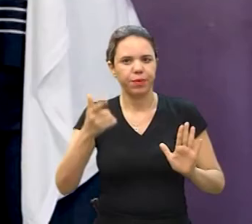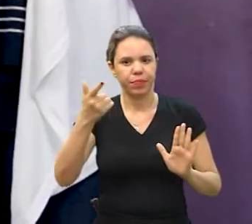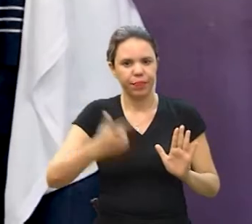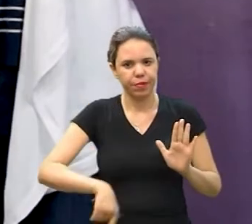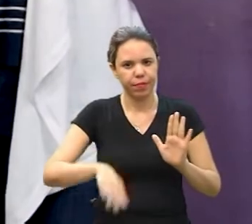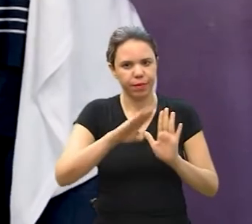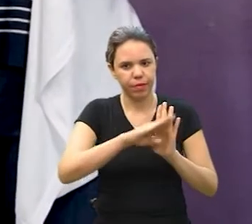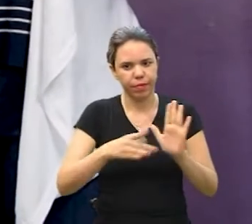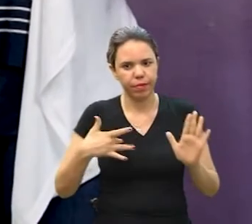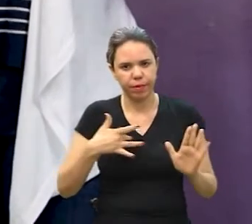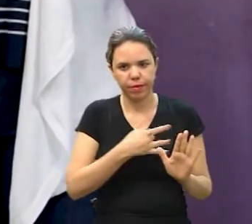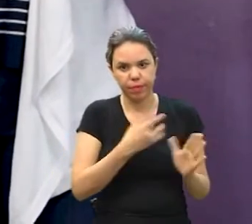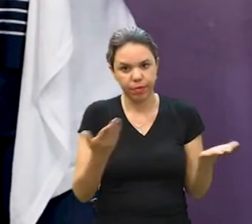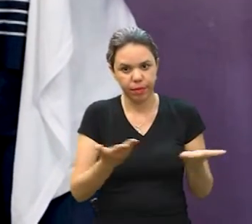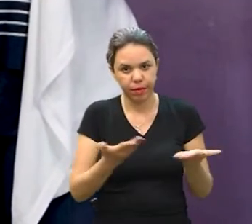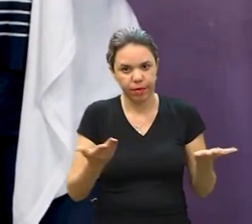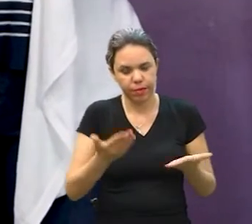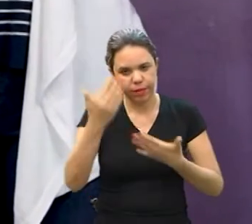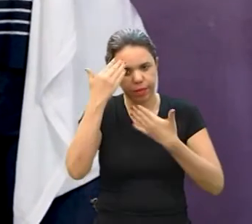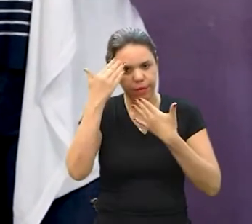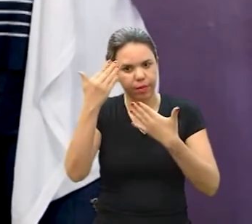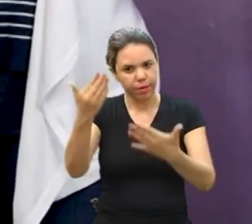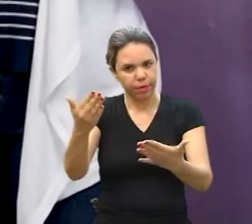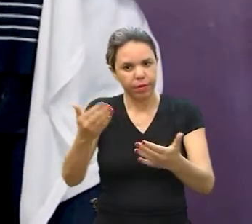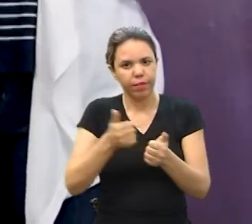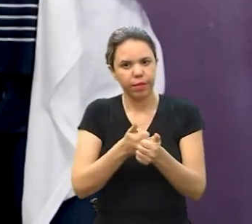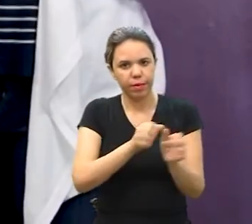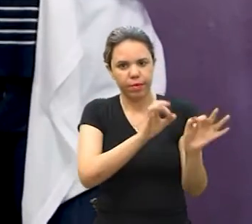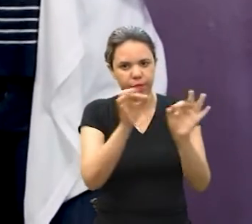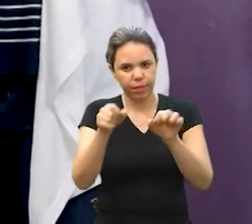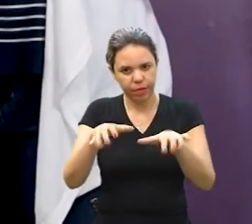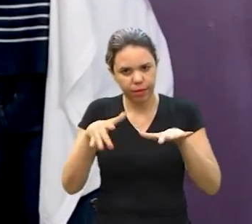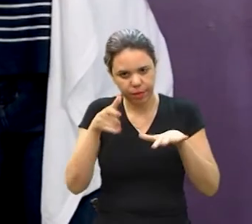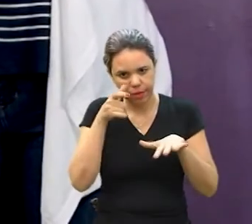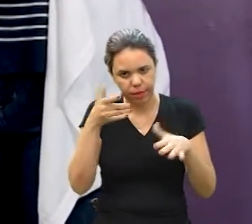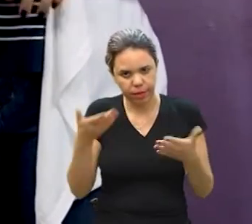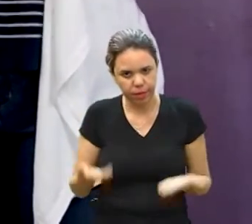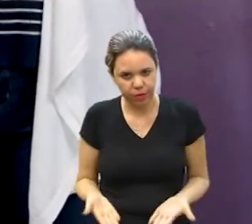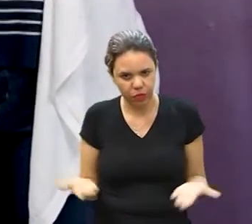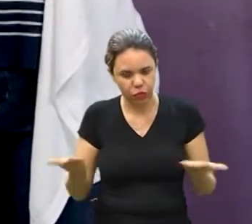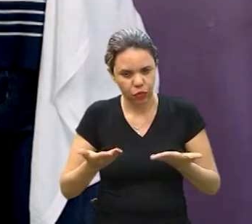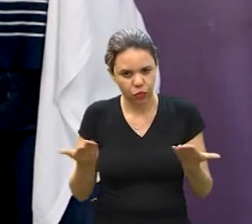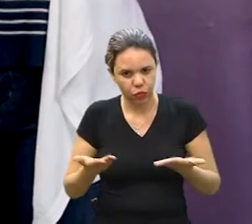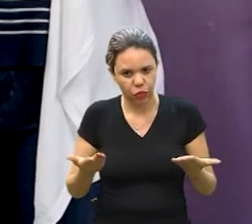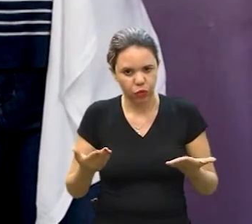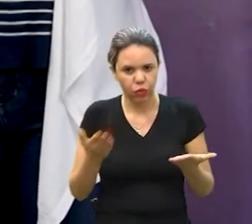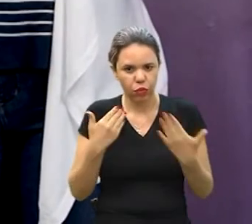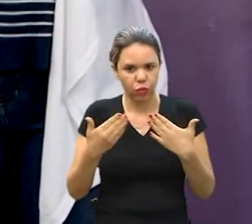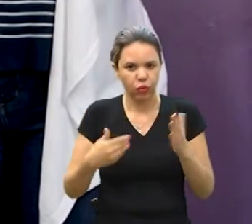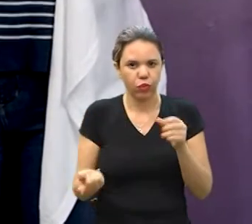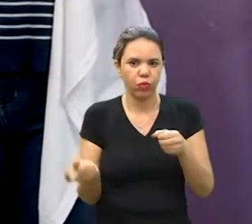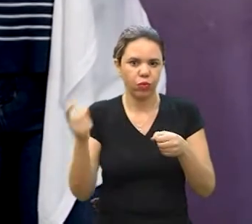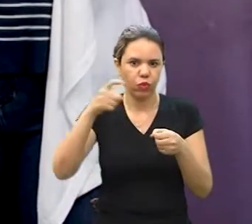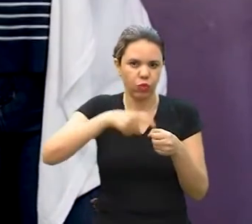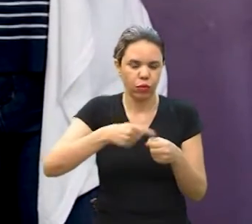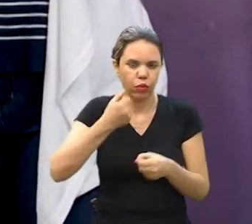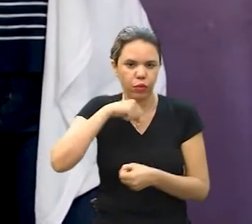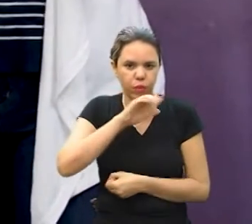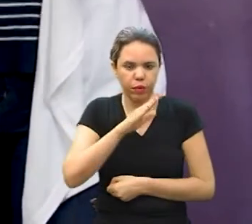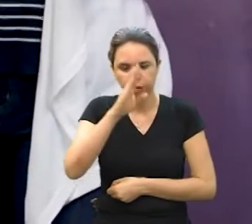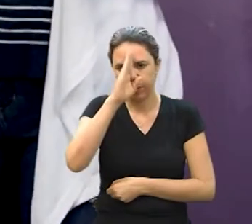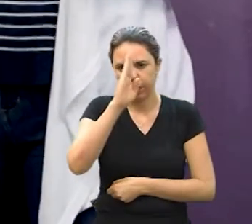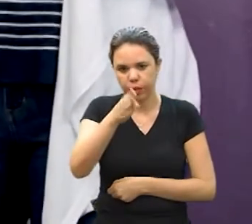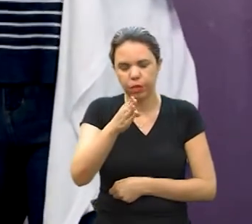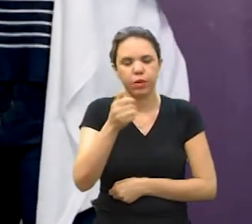Olá, está no ar mais um Saúde Agora. Desde já eu te agradeço pela companhia e audiência. Hoje, o nosso quadro é voltado para